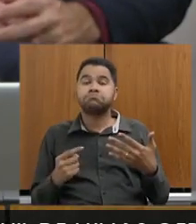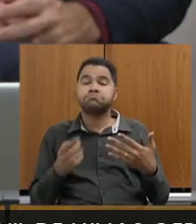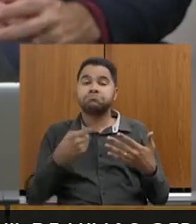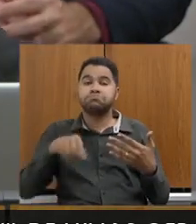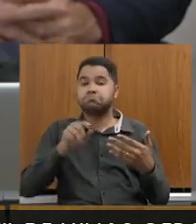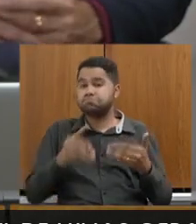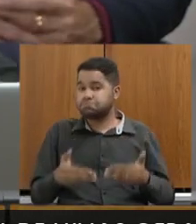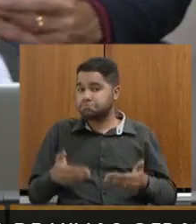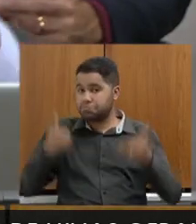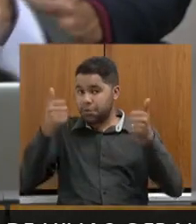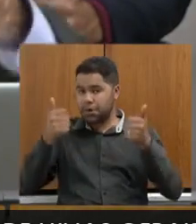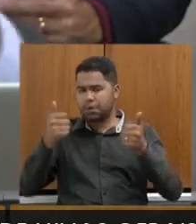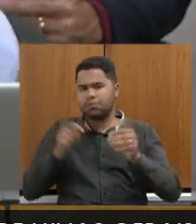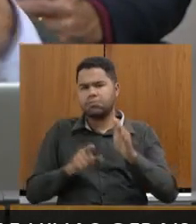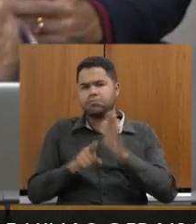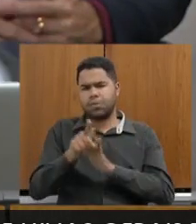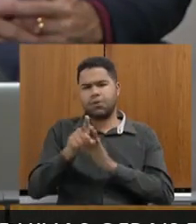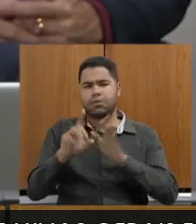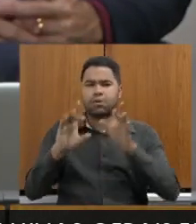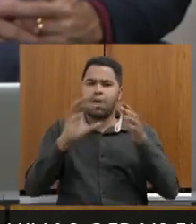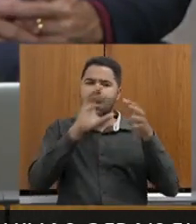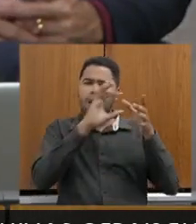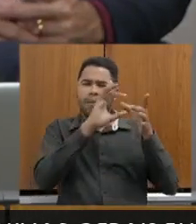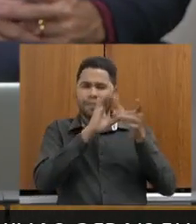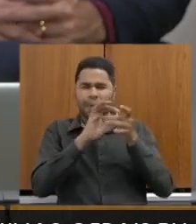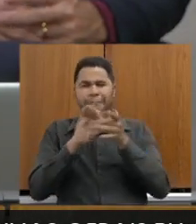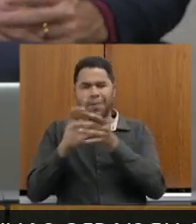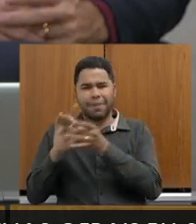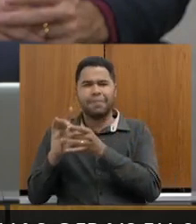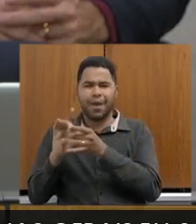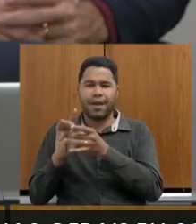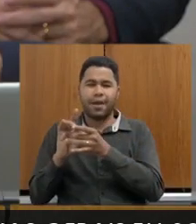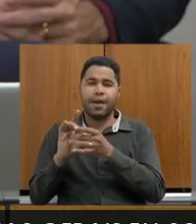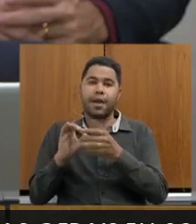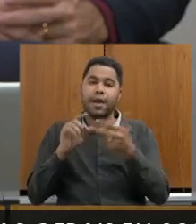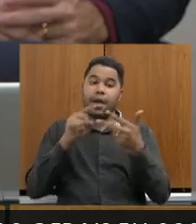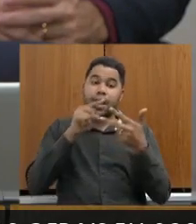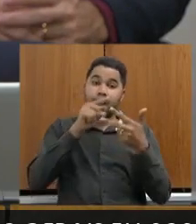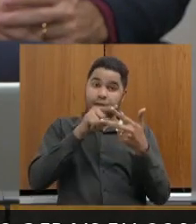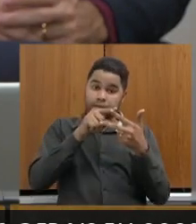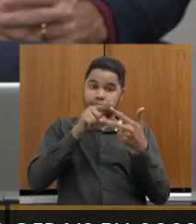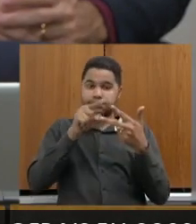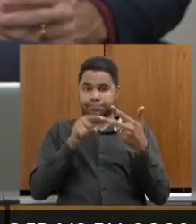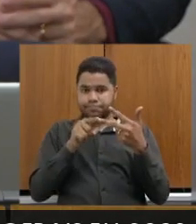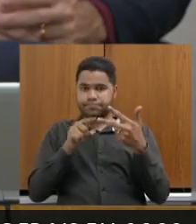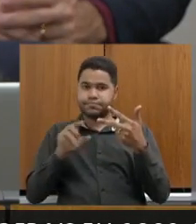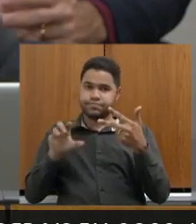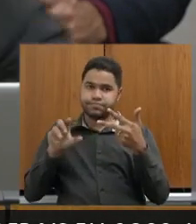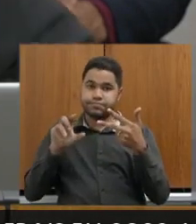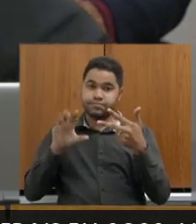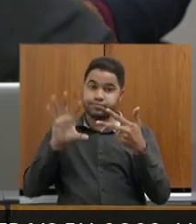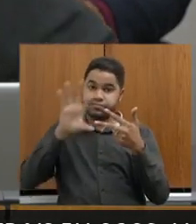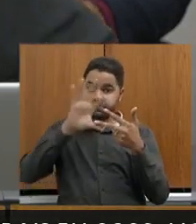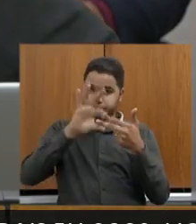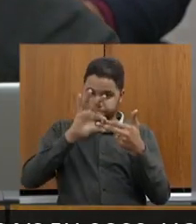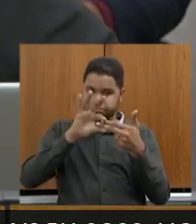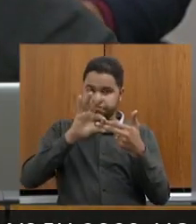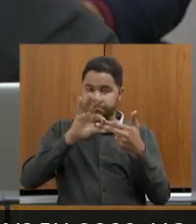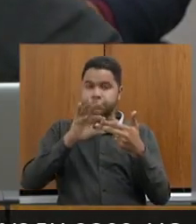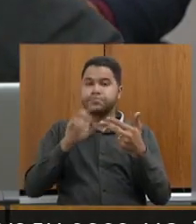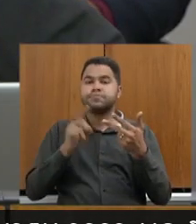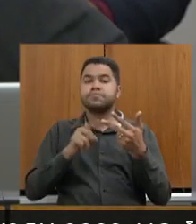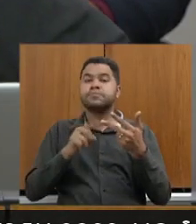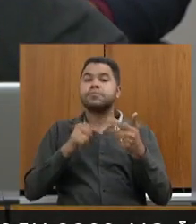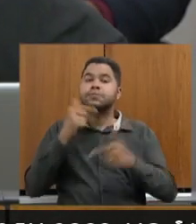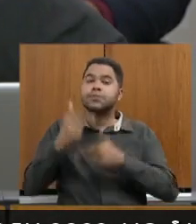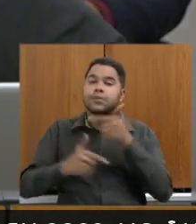para melhoria uma pergunta está atrelada a outra nossa segunda a terceira atrelada a segunda Nas